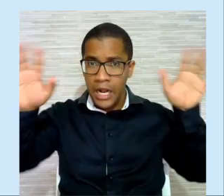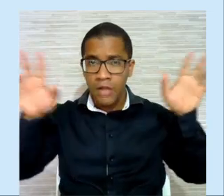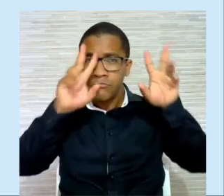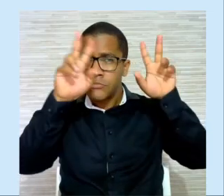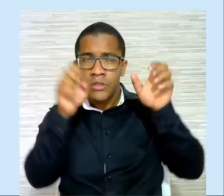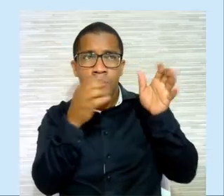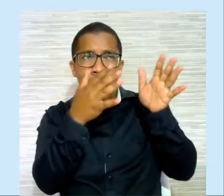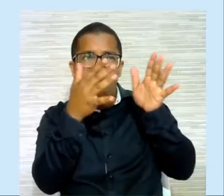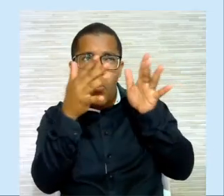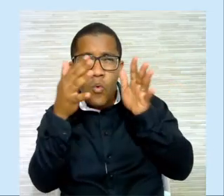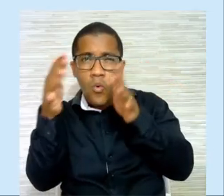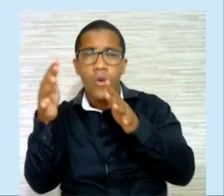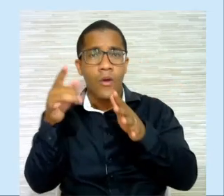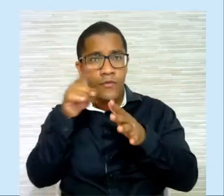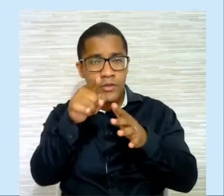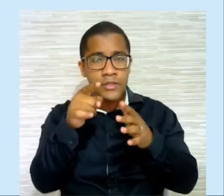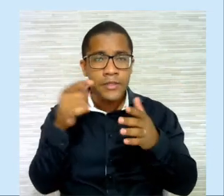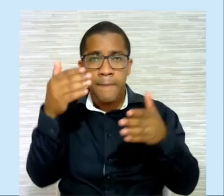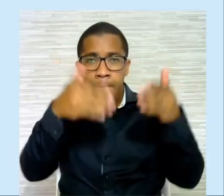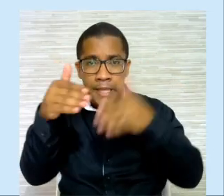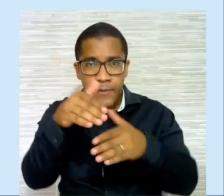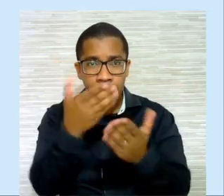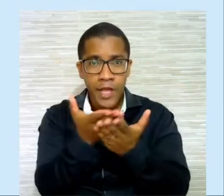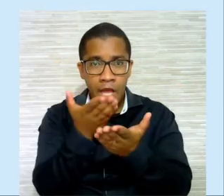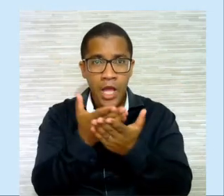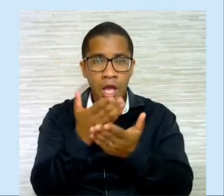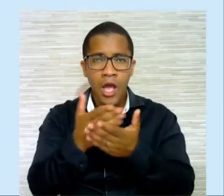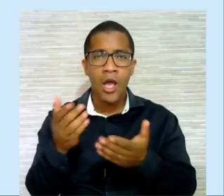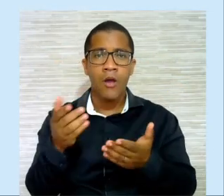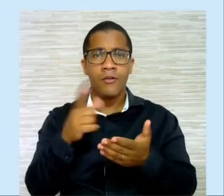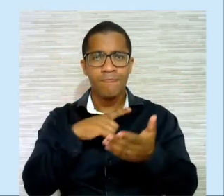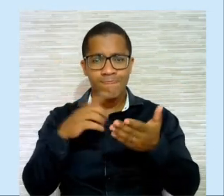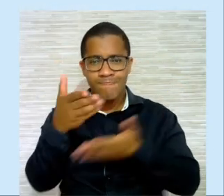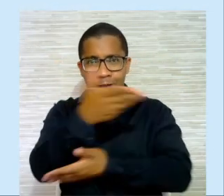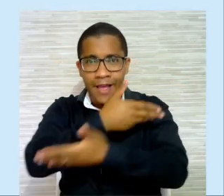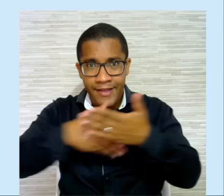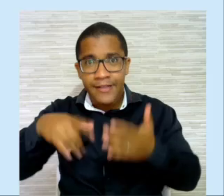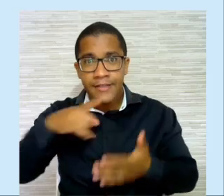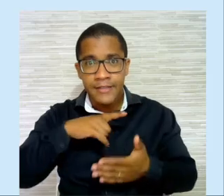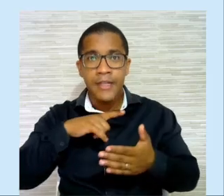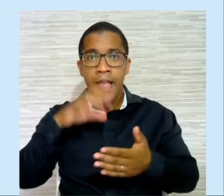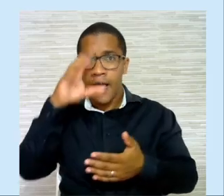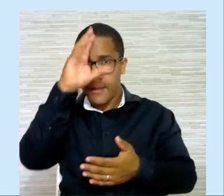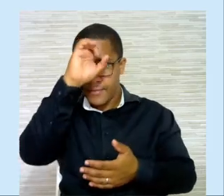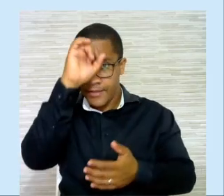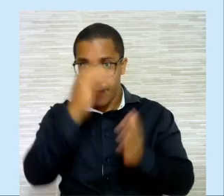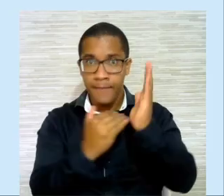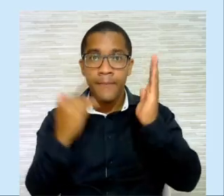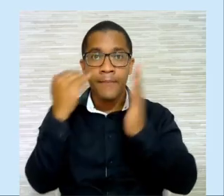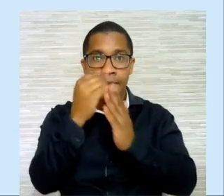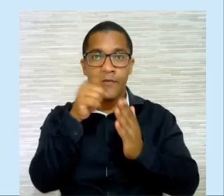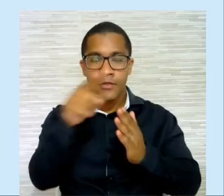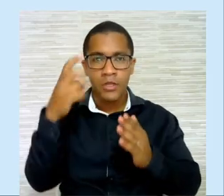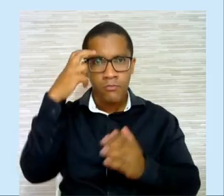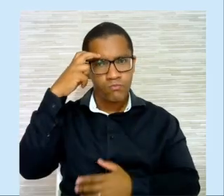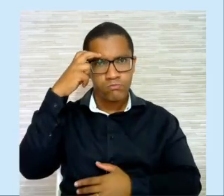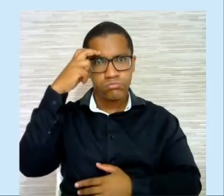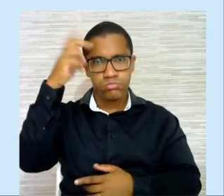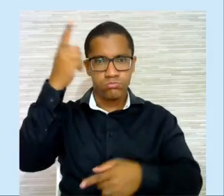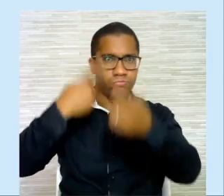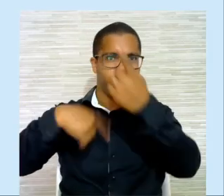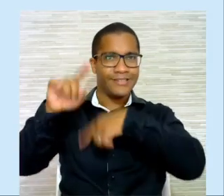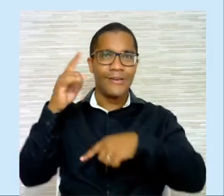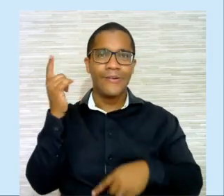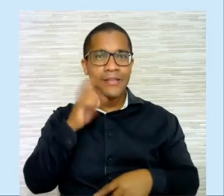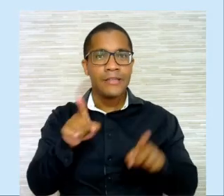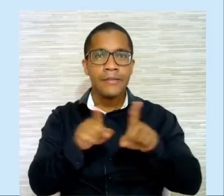assiste o assunto, que você participa das aulas, que você busca conhecimento, faz com que você fique cada vez mais inteligente